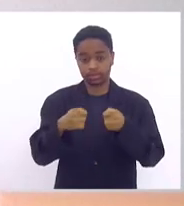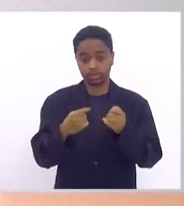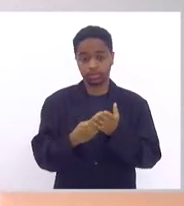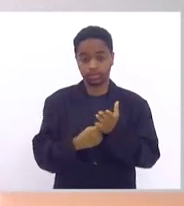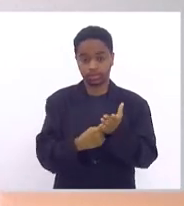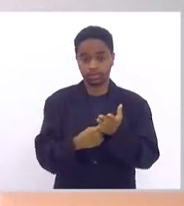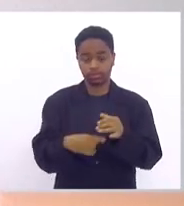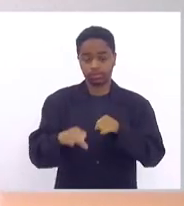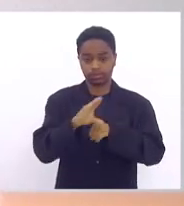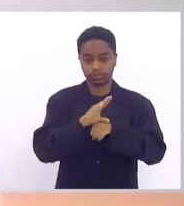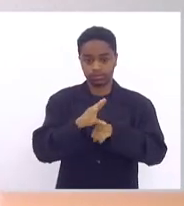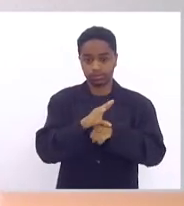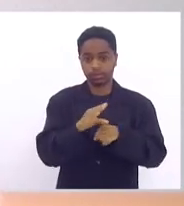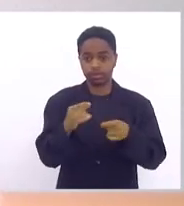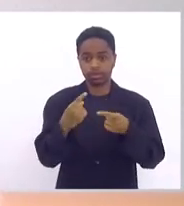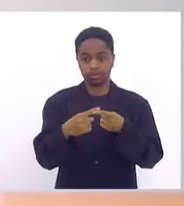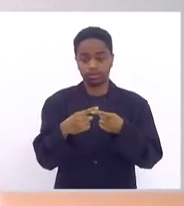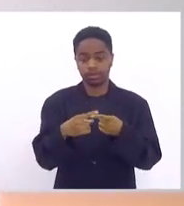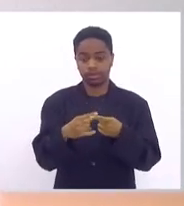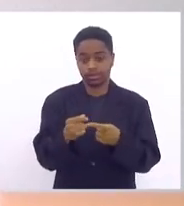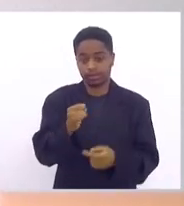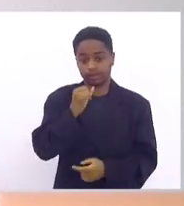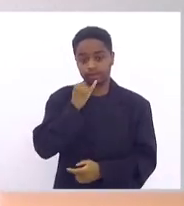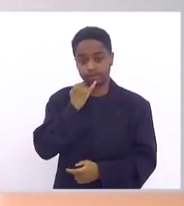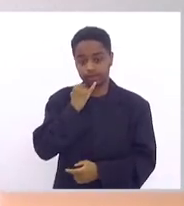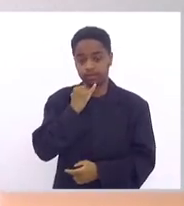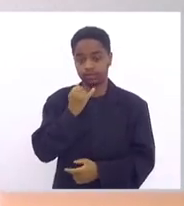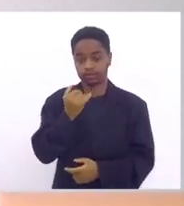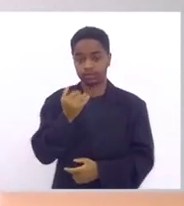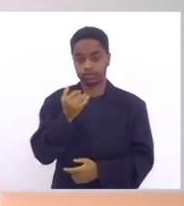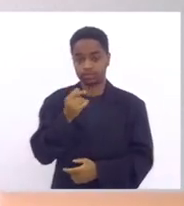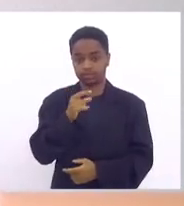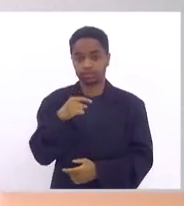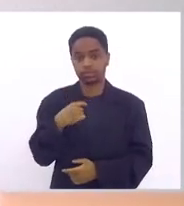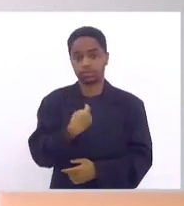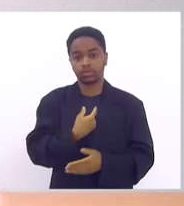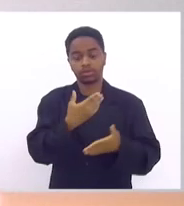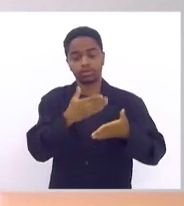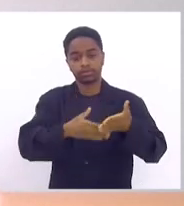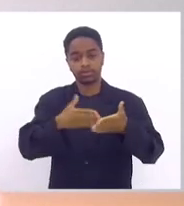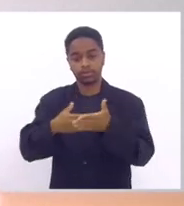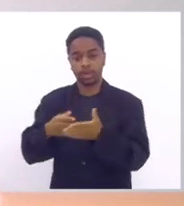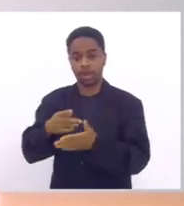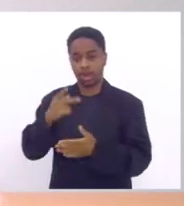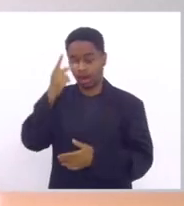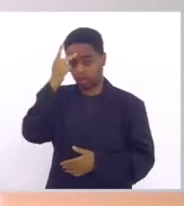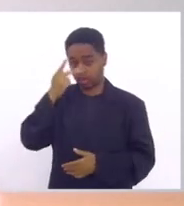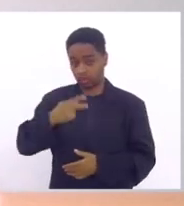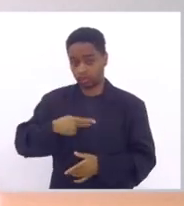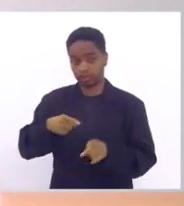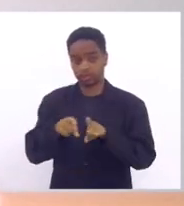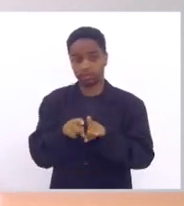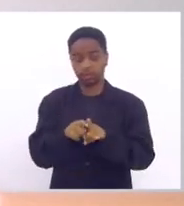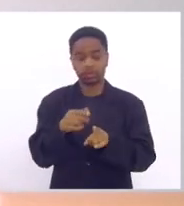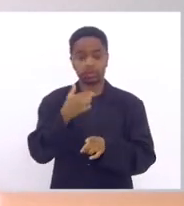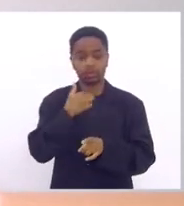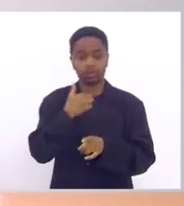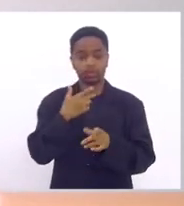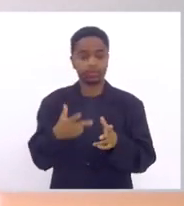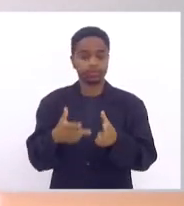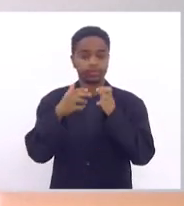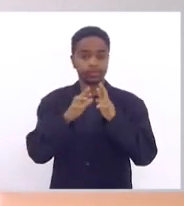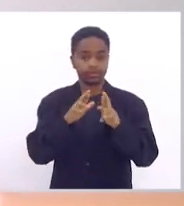constituição que lamentavelmente diga-se passagem restringe a autonomia e não permite que se veja a diferença